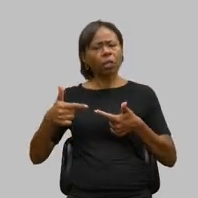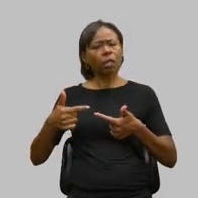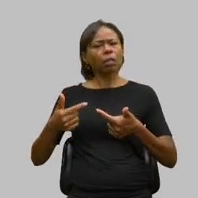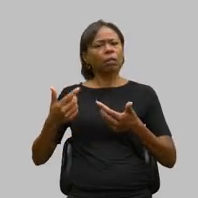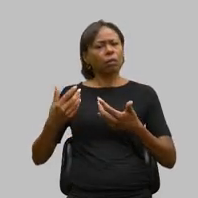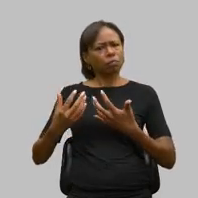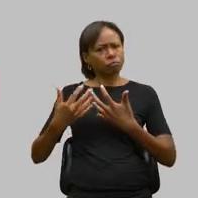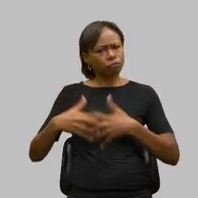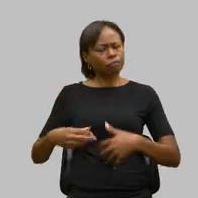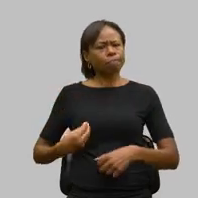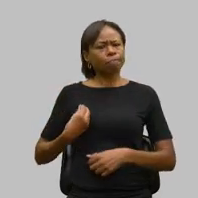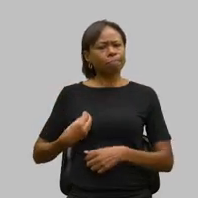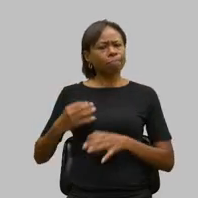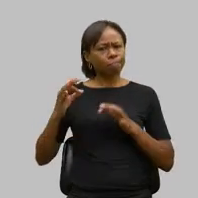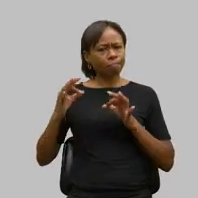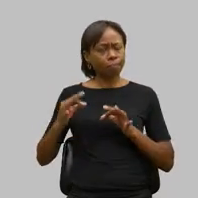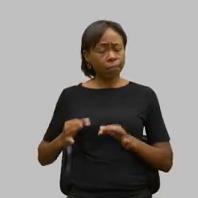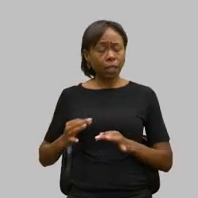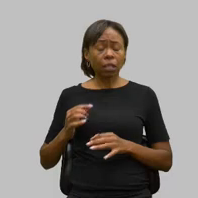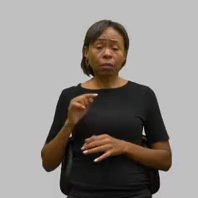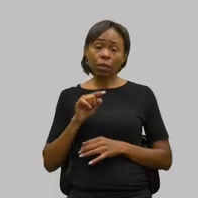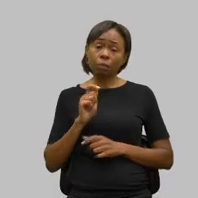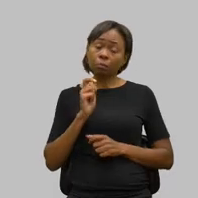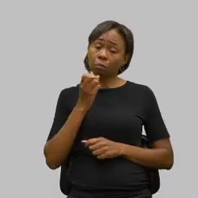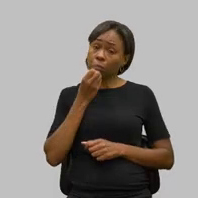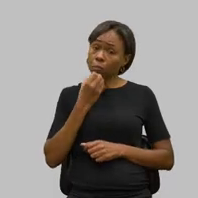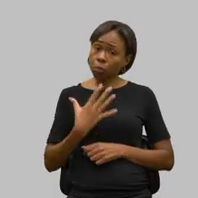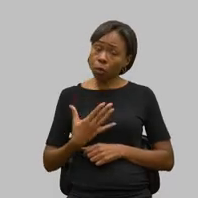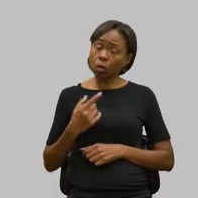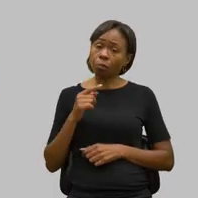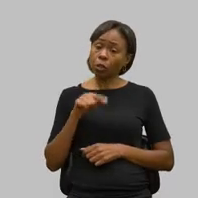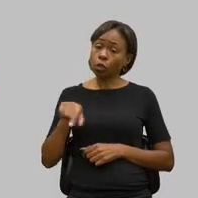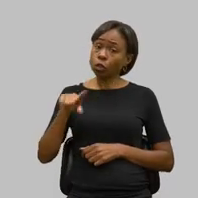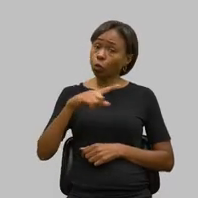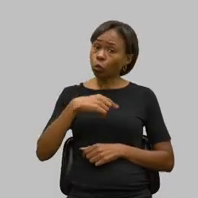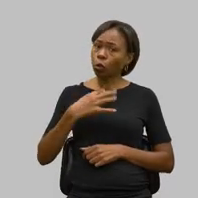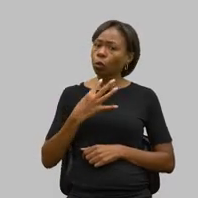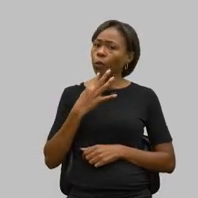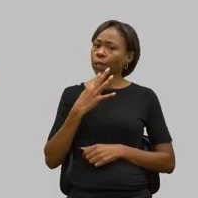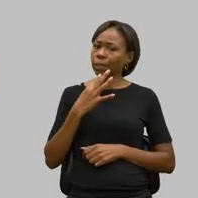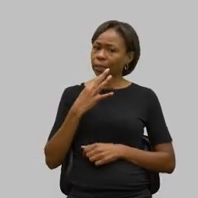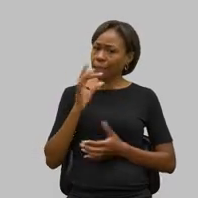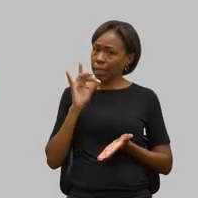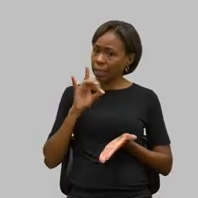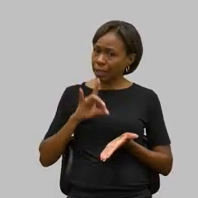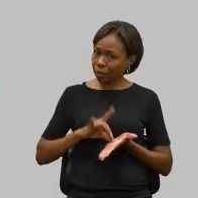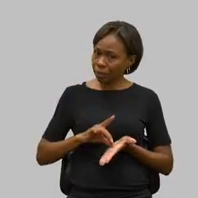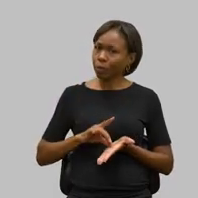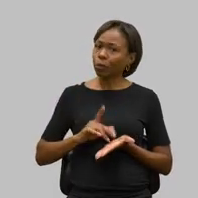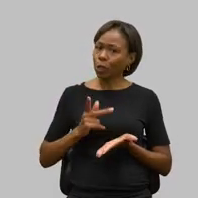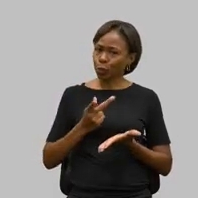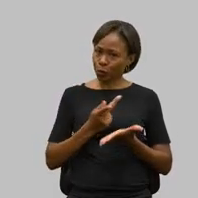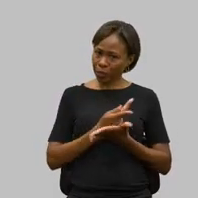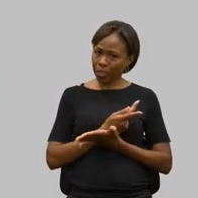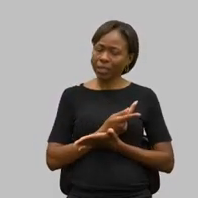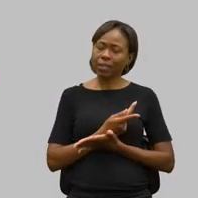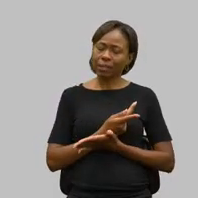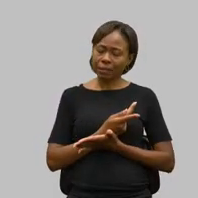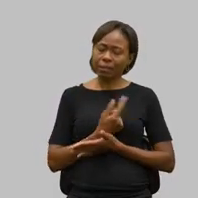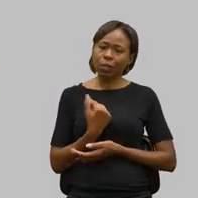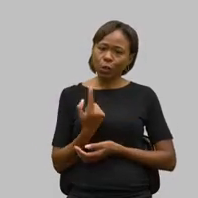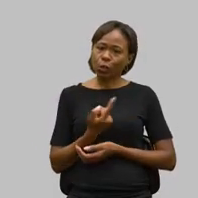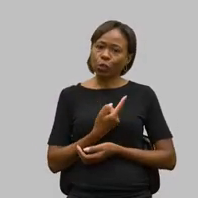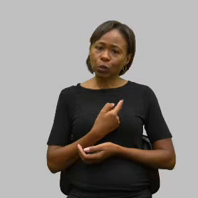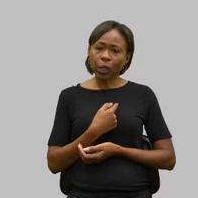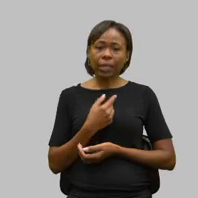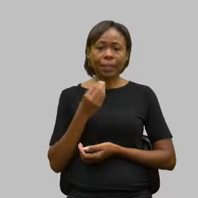e isso possibilita com que eles conheçam a realidade. Nós, como deputados, nós somos representantes e nós tentamos passar um pouco do que os municípios e as